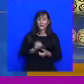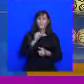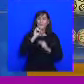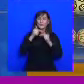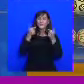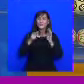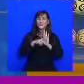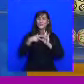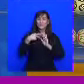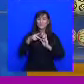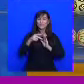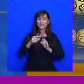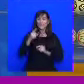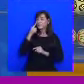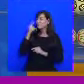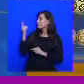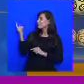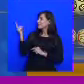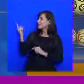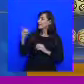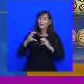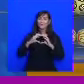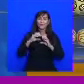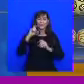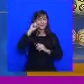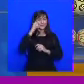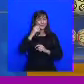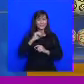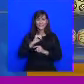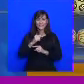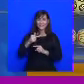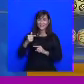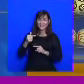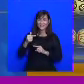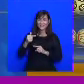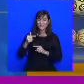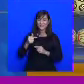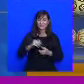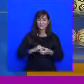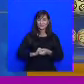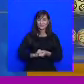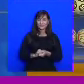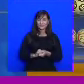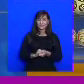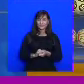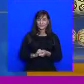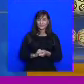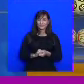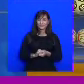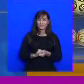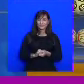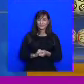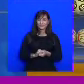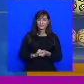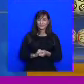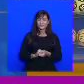Boa sorte para você. Primeiro número na tela, bola preta 07. Preta 07.